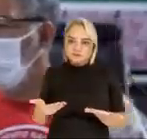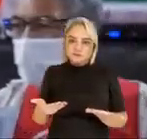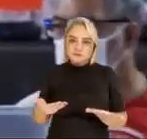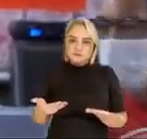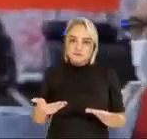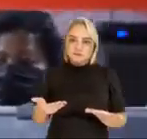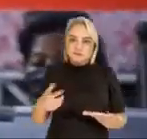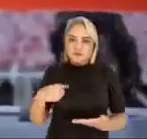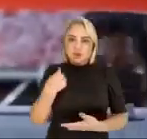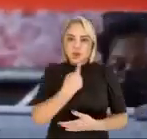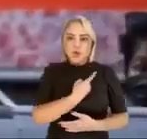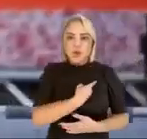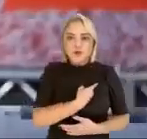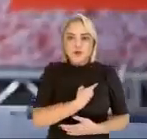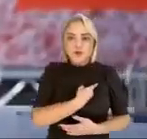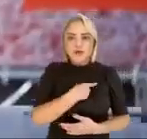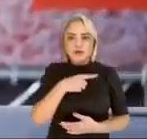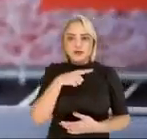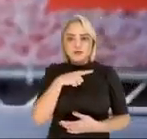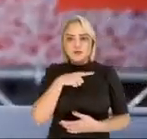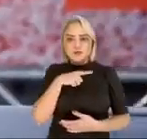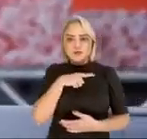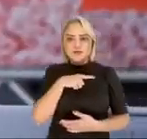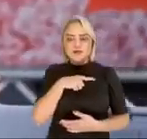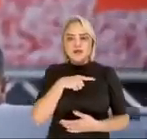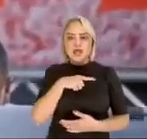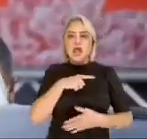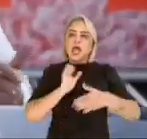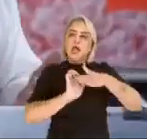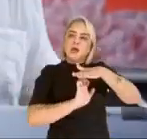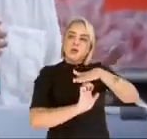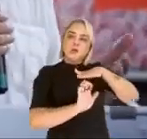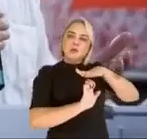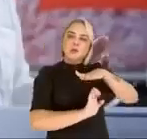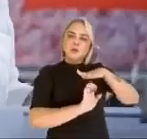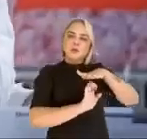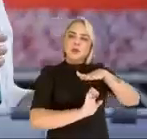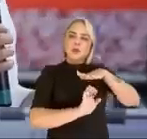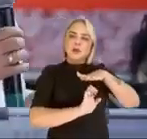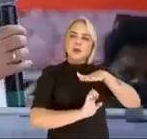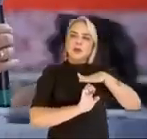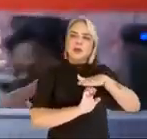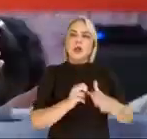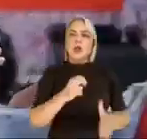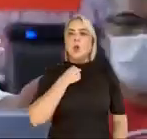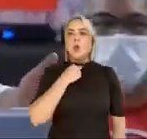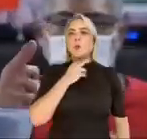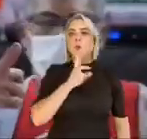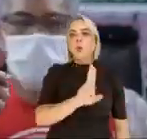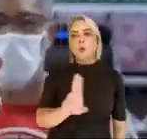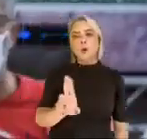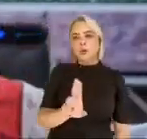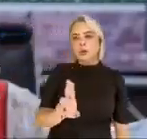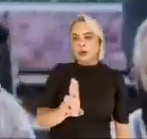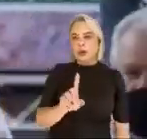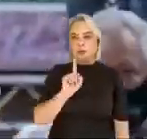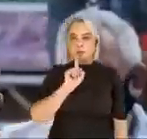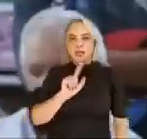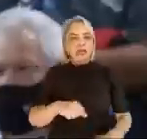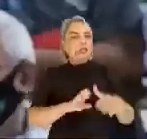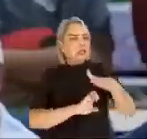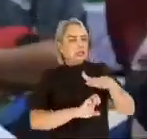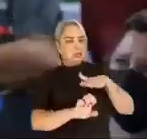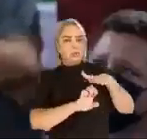nós temos aqui empresários, que eu não posso citar o nome porque não vamos expor ninguém, mas nós temos empresários